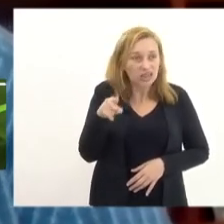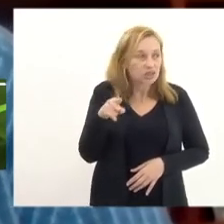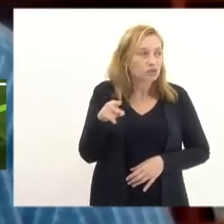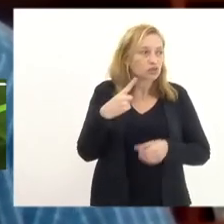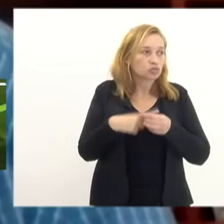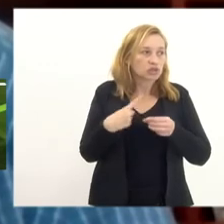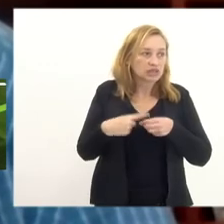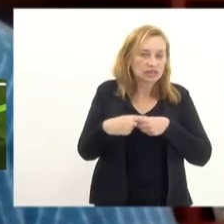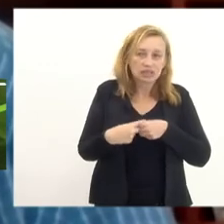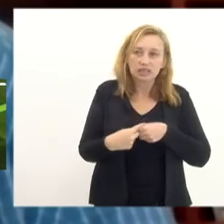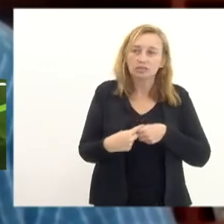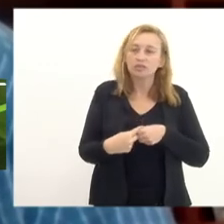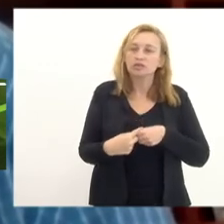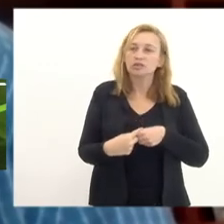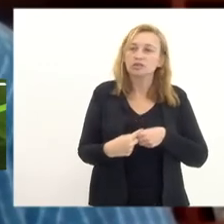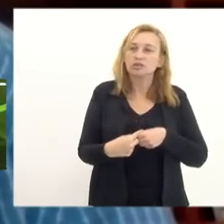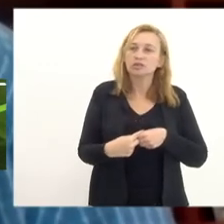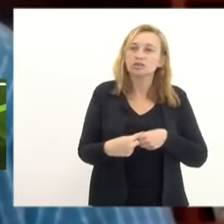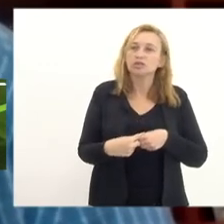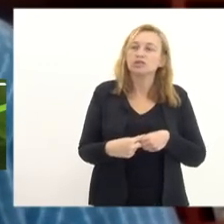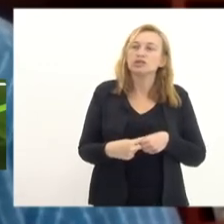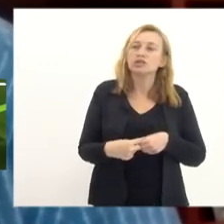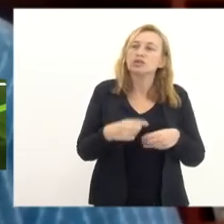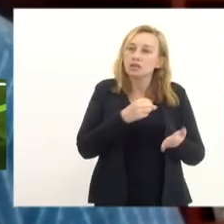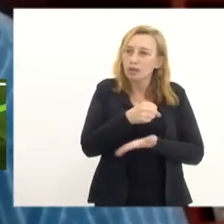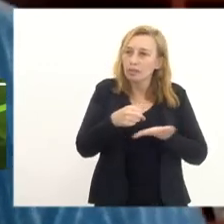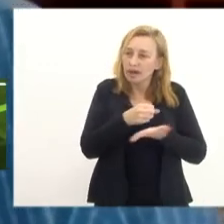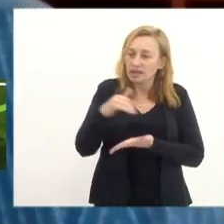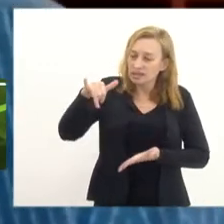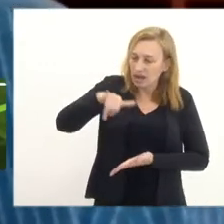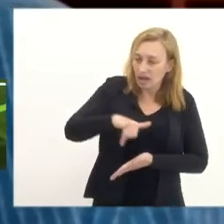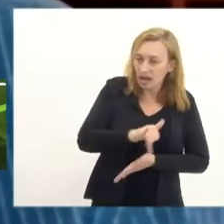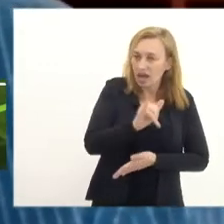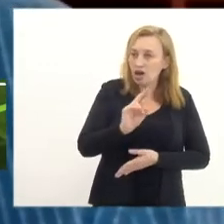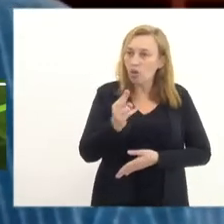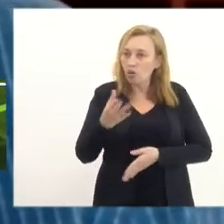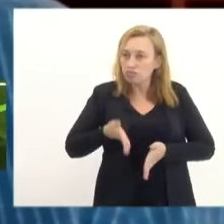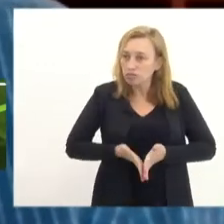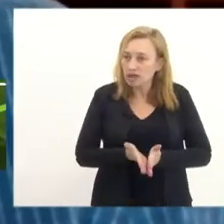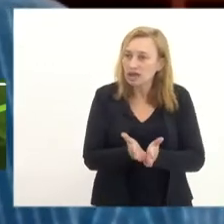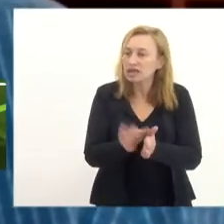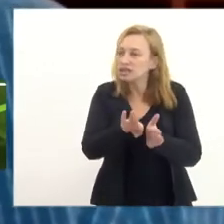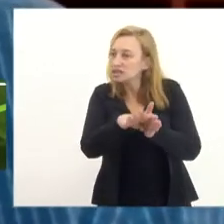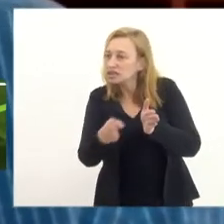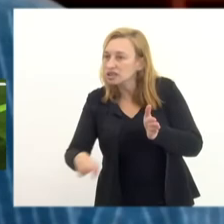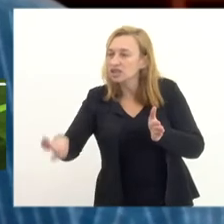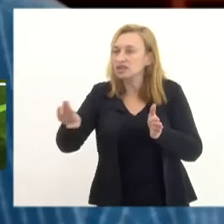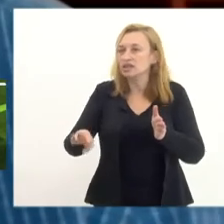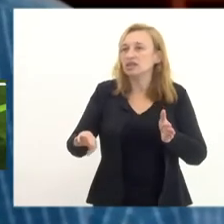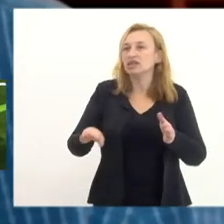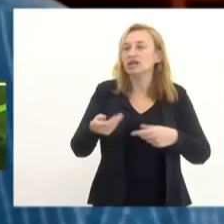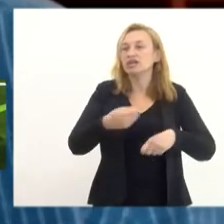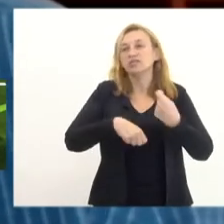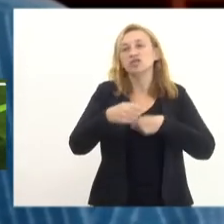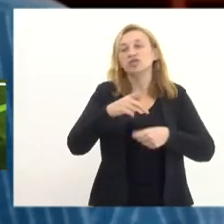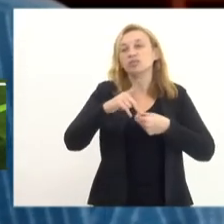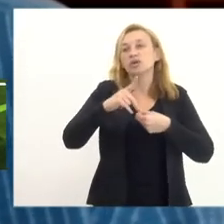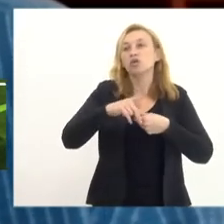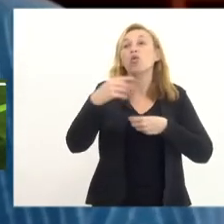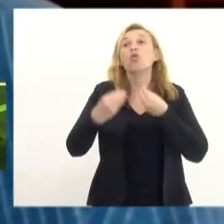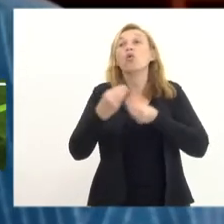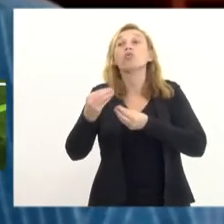municípios que, de alguma forma, têm base aérea marítima para extração de petróleo, como é que está